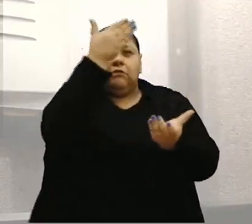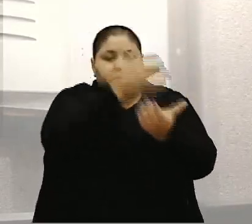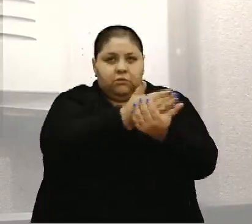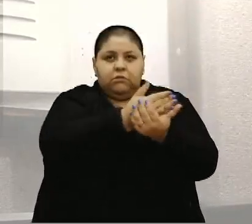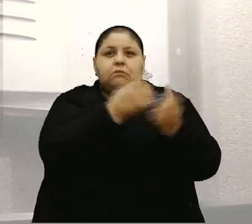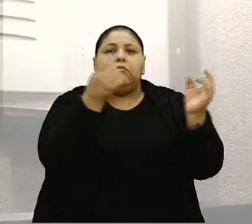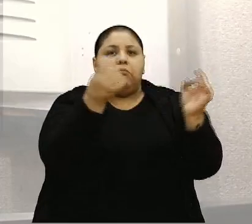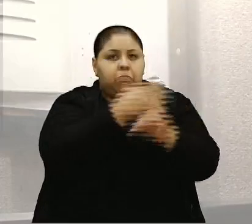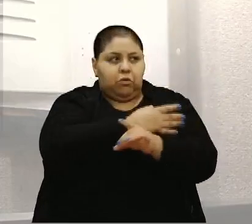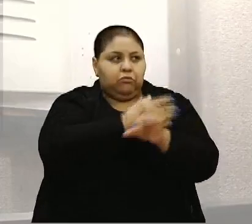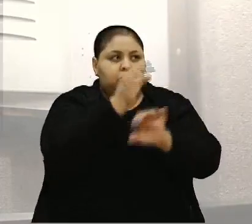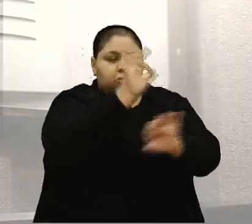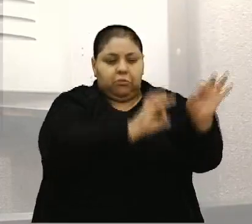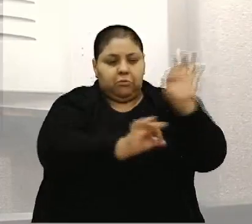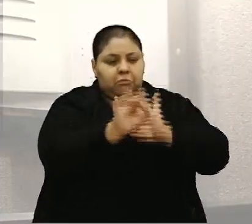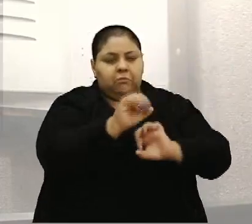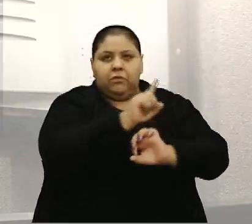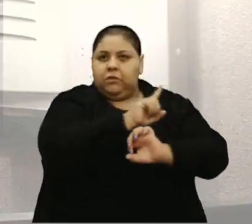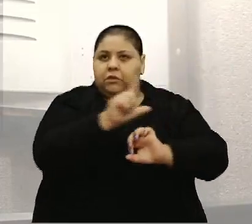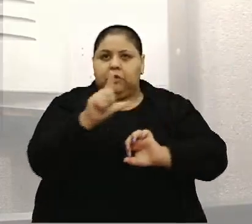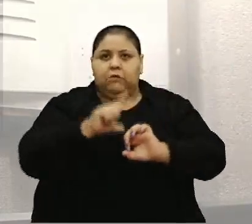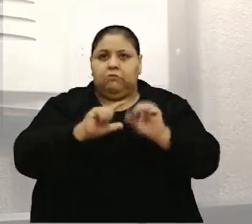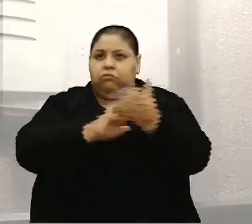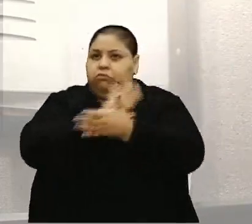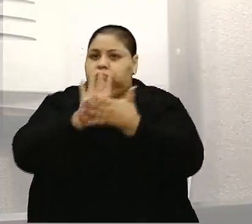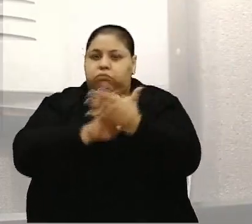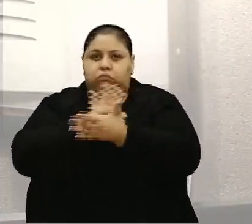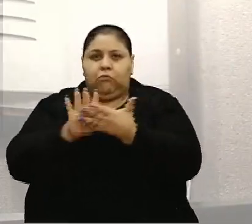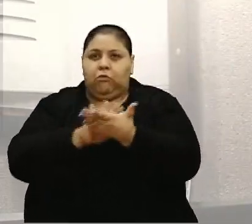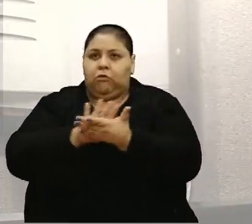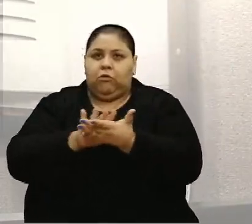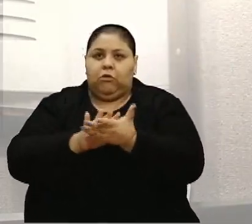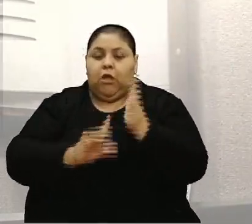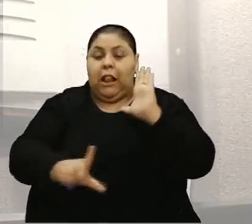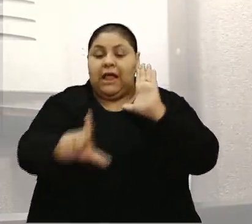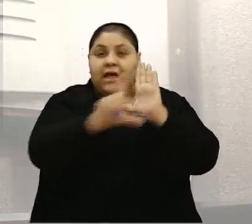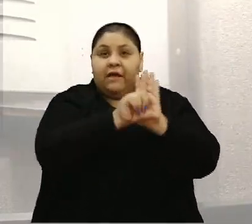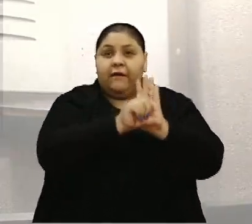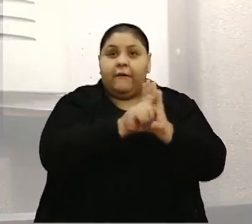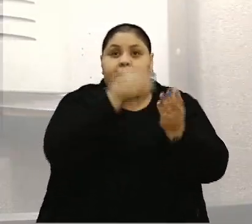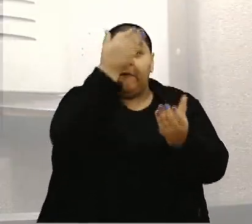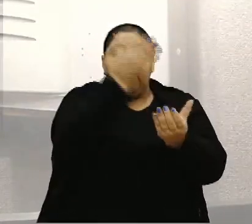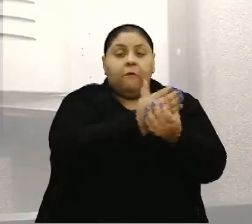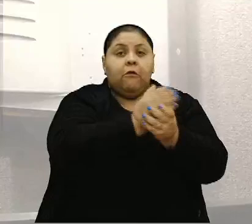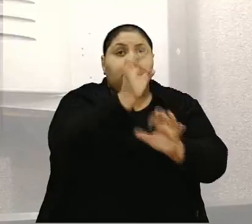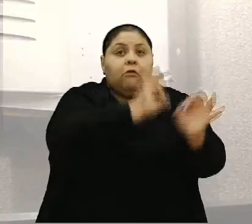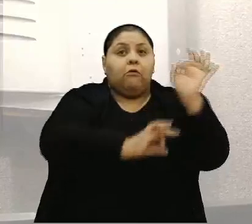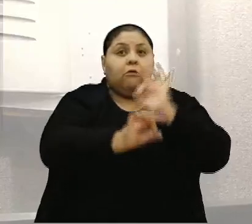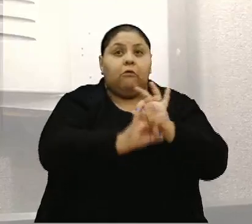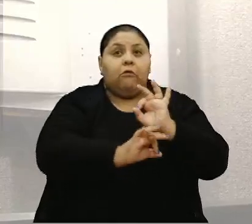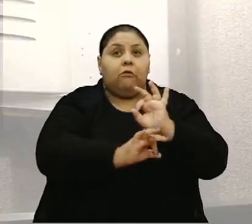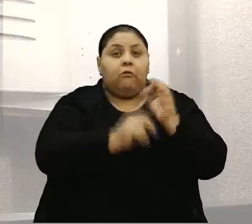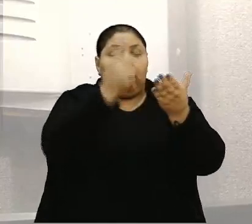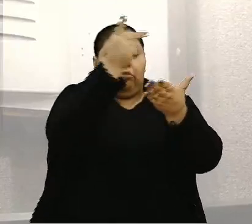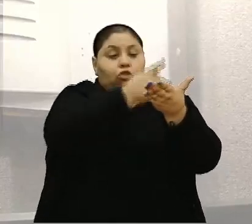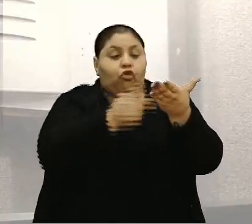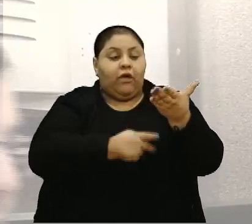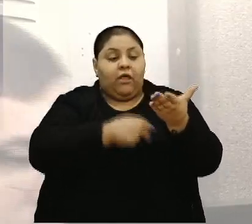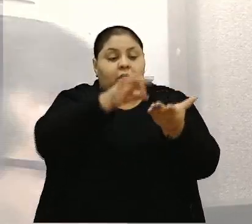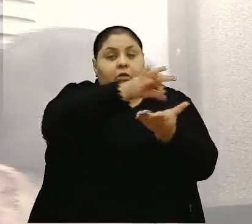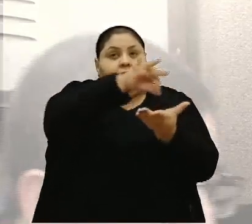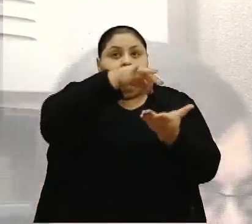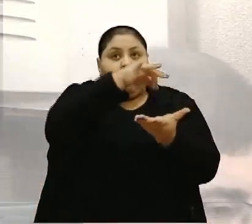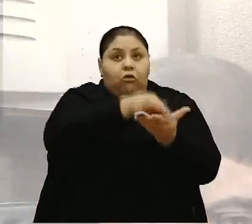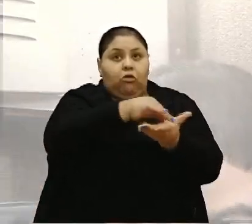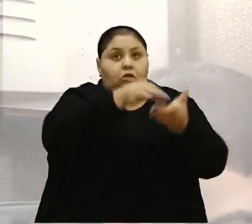devidamente instruído, não havendo qualquer óbice ao seu trâmite legal. O processo vem instruído com histórico, mapa de localização, certidão